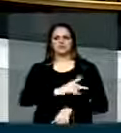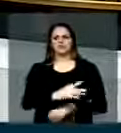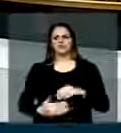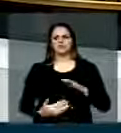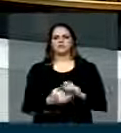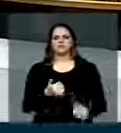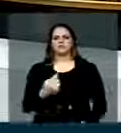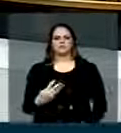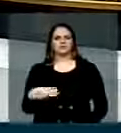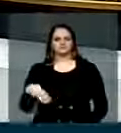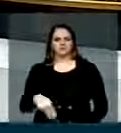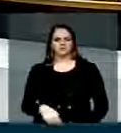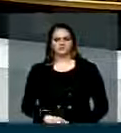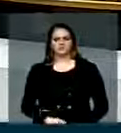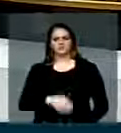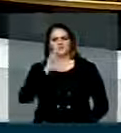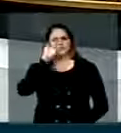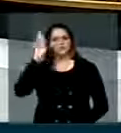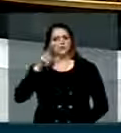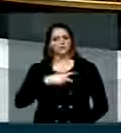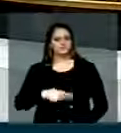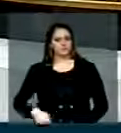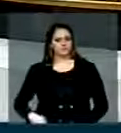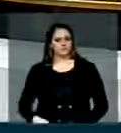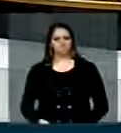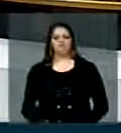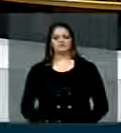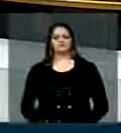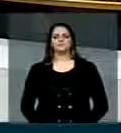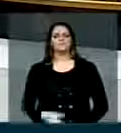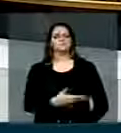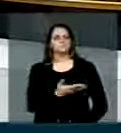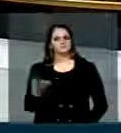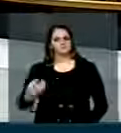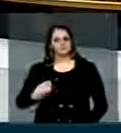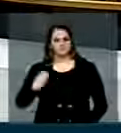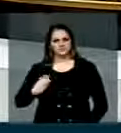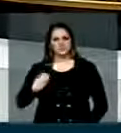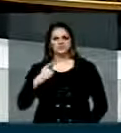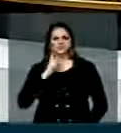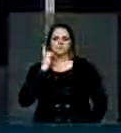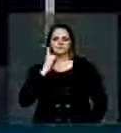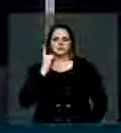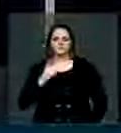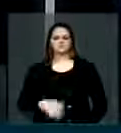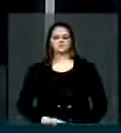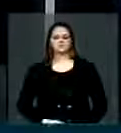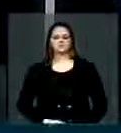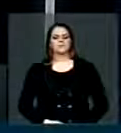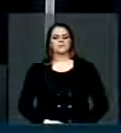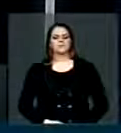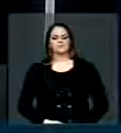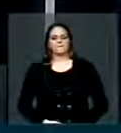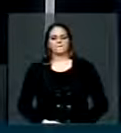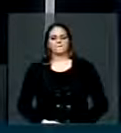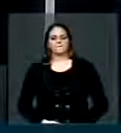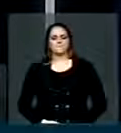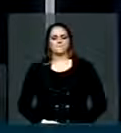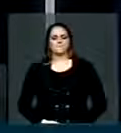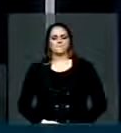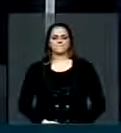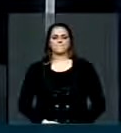minutos. Senhor presidente, senhoras e senhores deputados, primeiro, senhor presidente, para